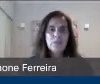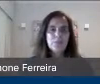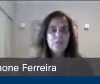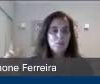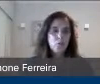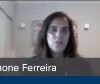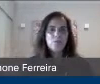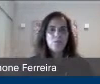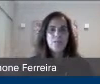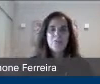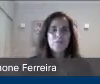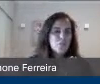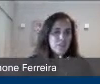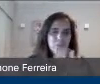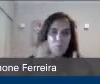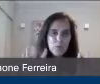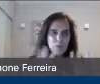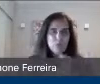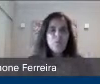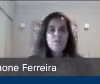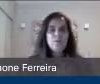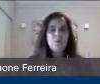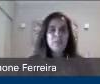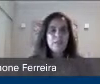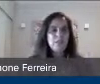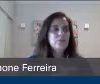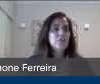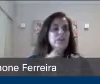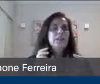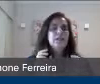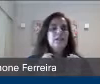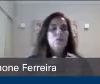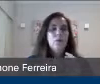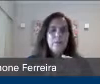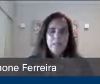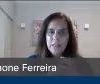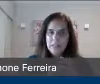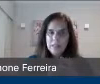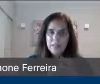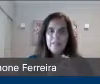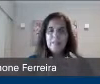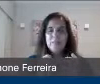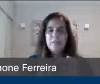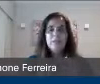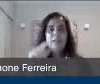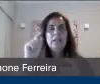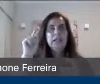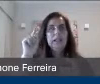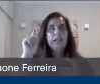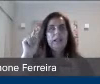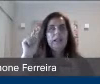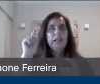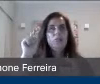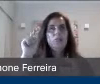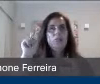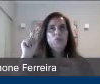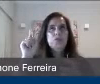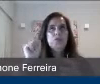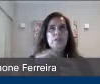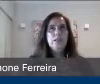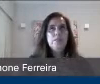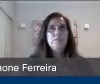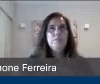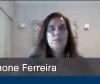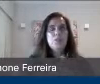Internacional, então vejam lá no nosso site que a gente vai ter uma porção de coisas acontecendo, webinars essa semana, no dia,